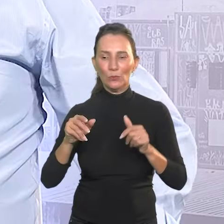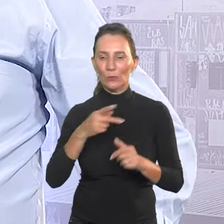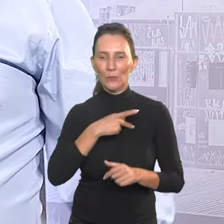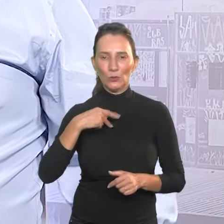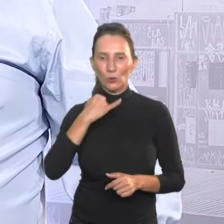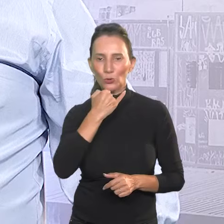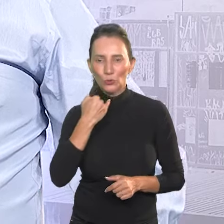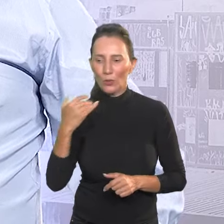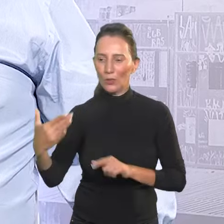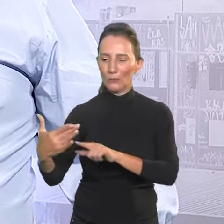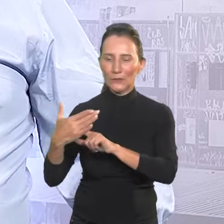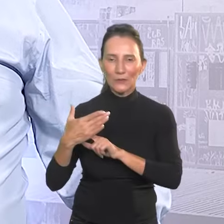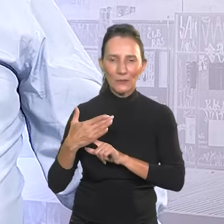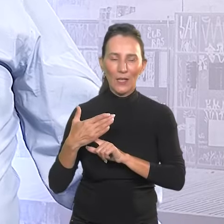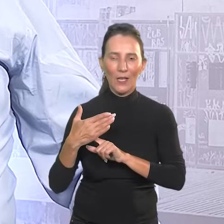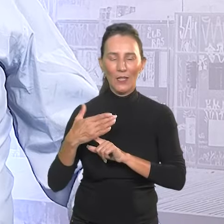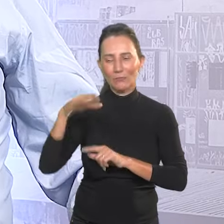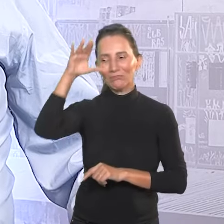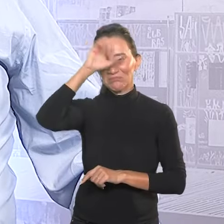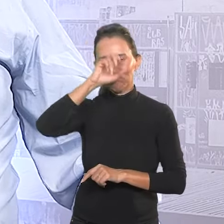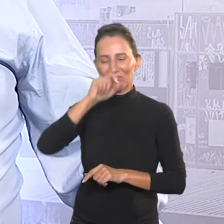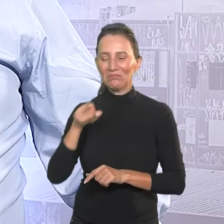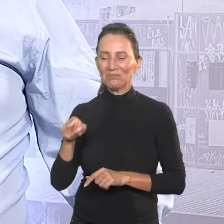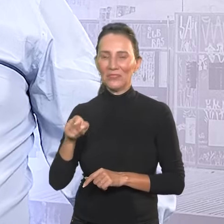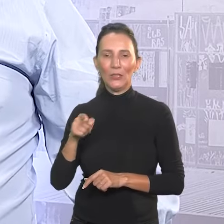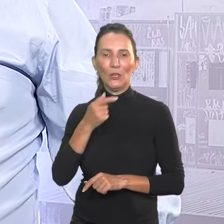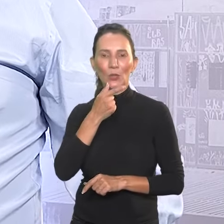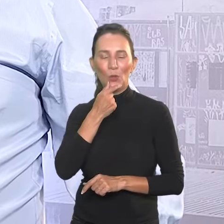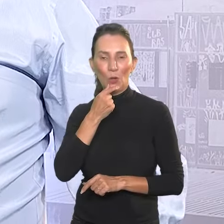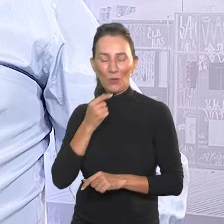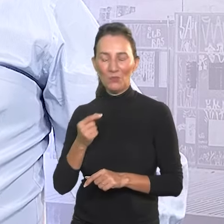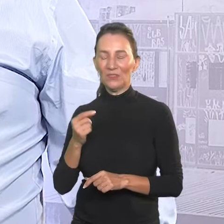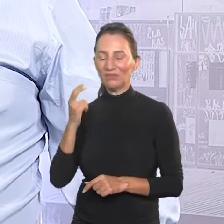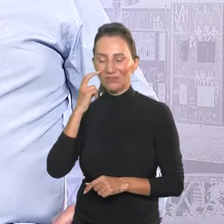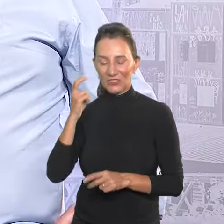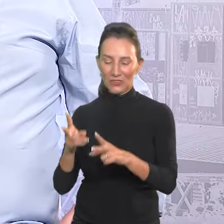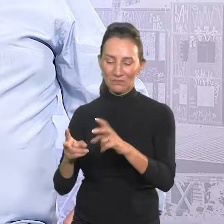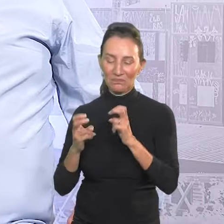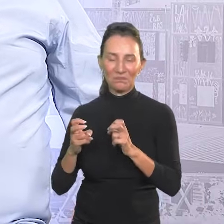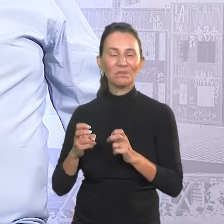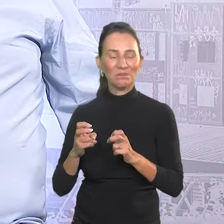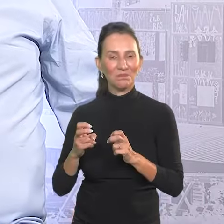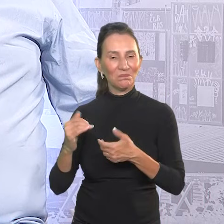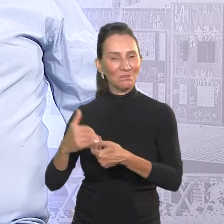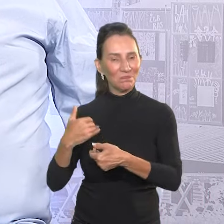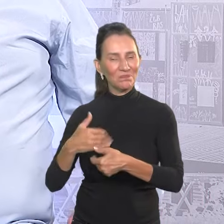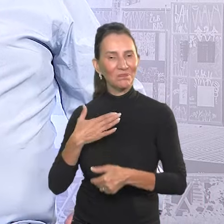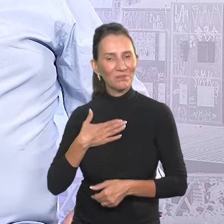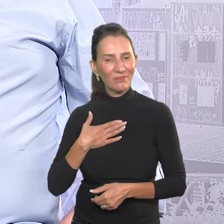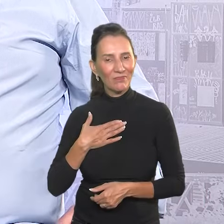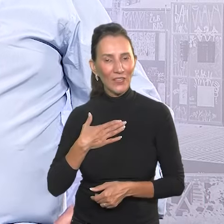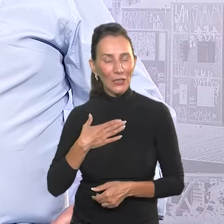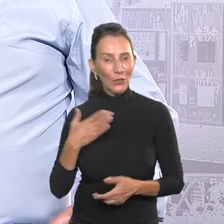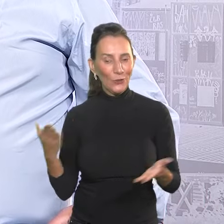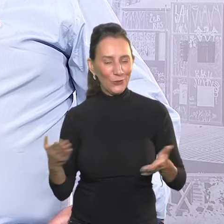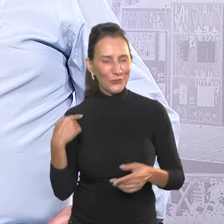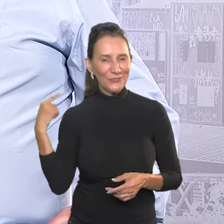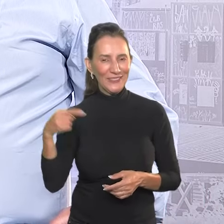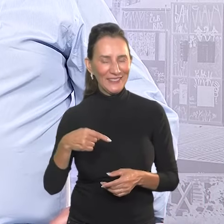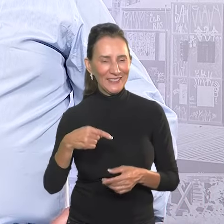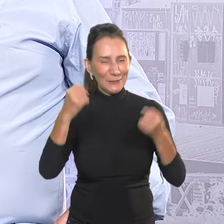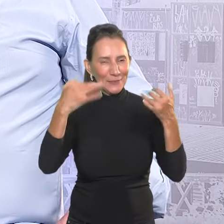Jorge tem me apresentado e me mostrado. É um grande mestre e um grande orientador. E venho aqui comentar um tema dele, o